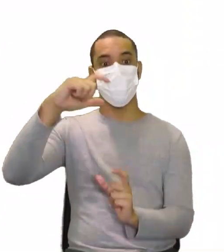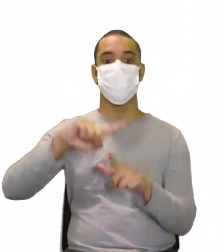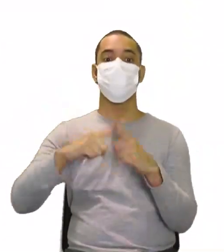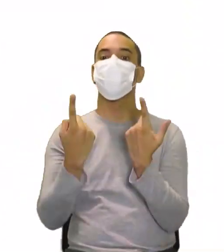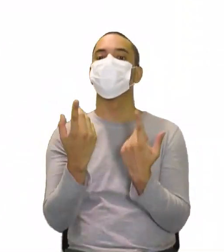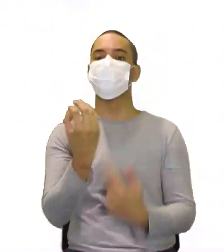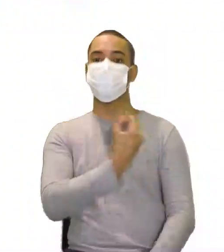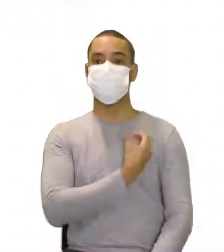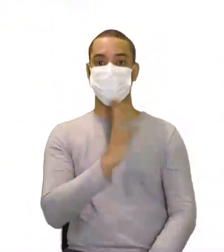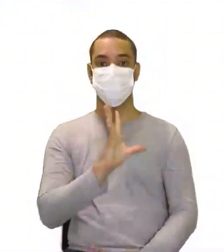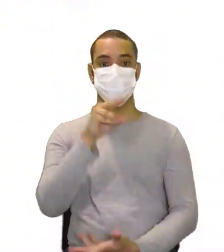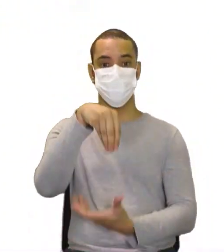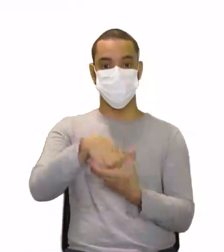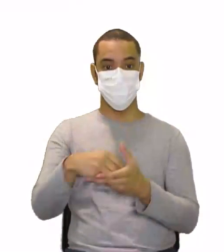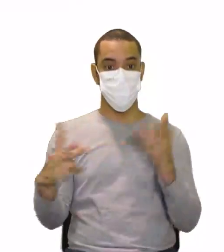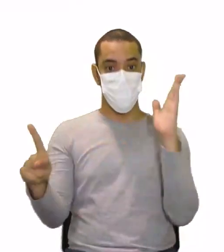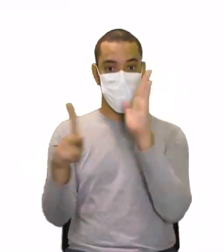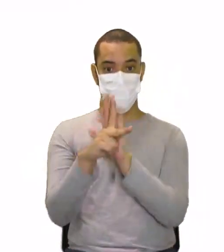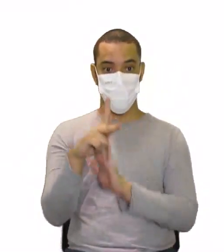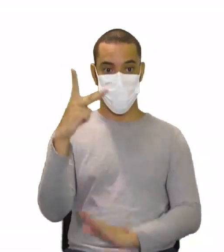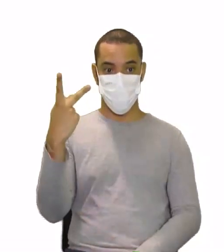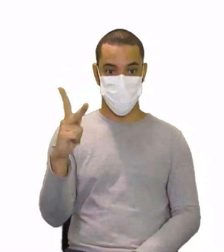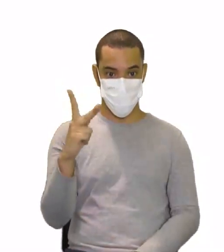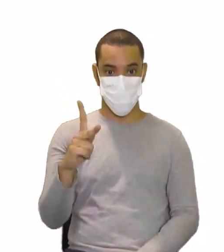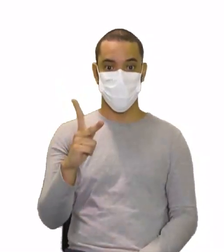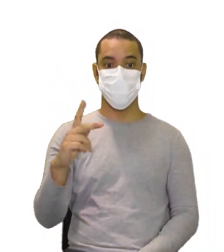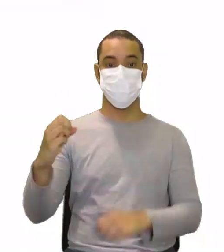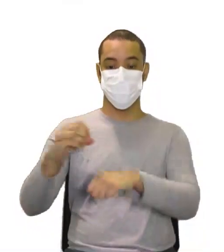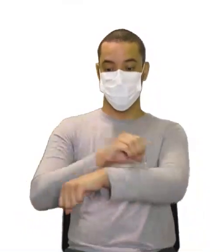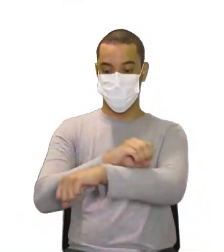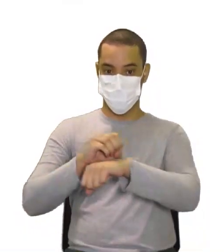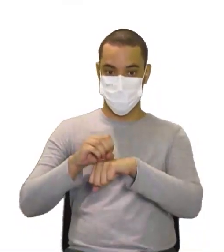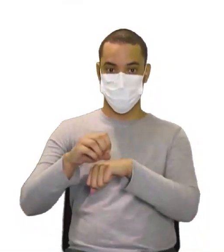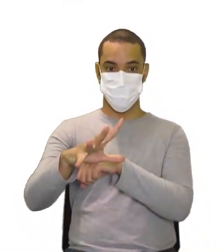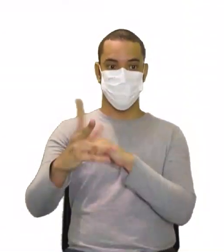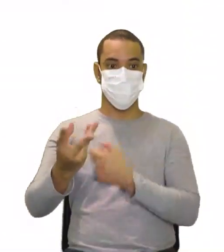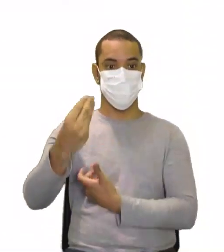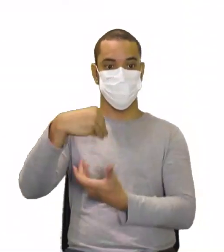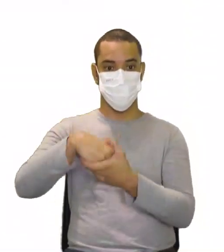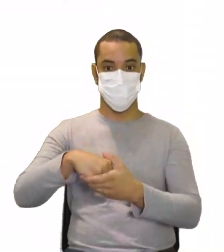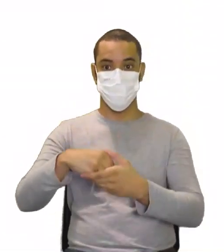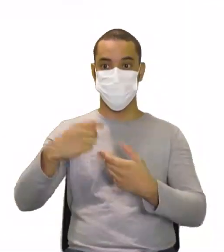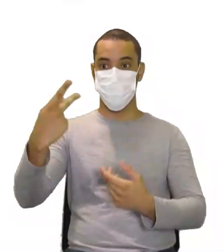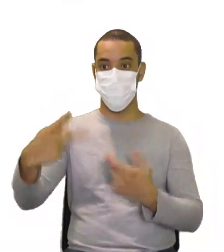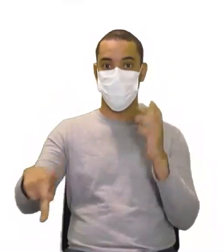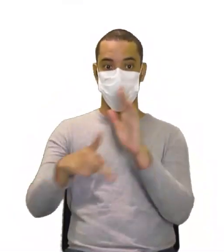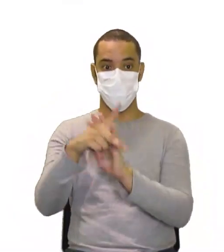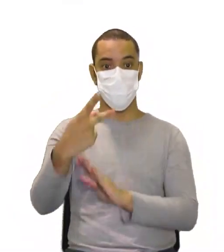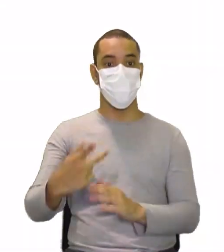componente vertical do campo de indução magnético terrestre nesse local é D. Então, olha